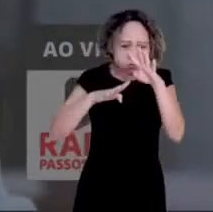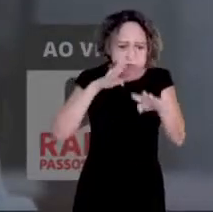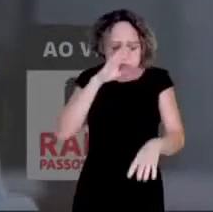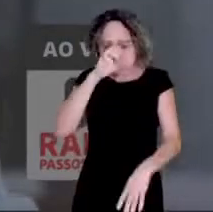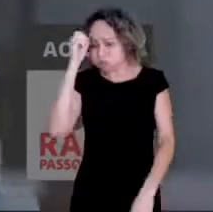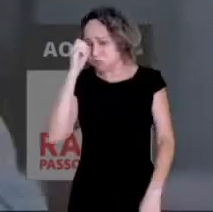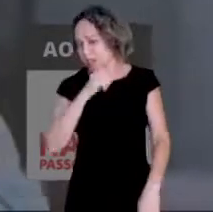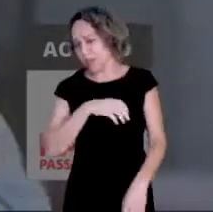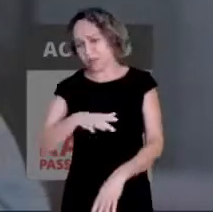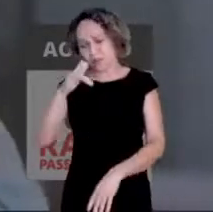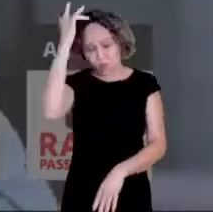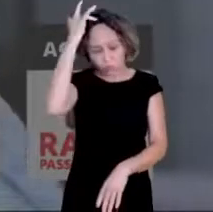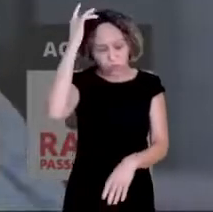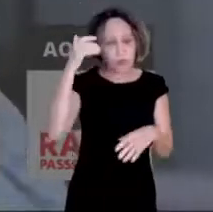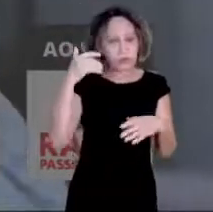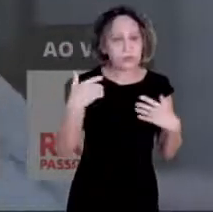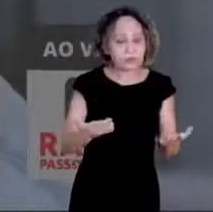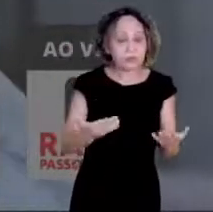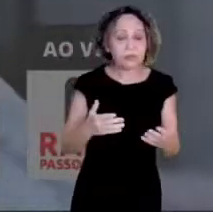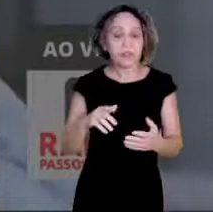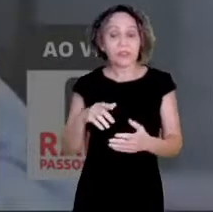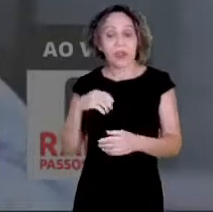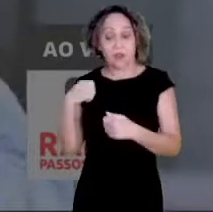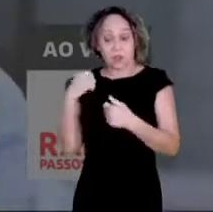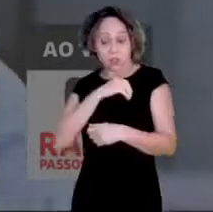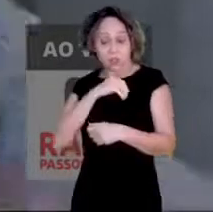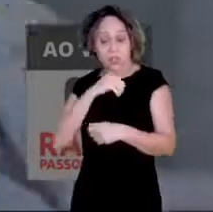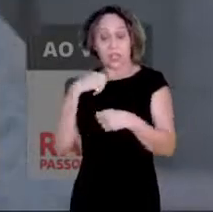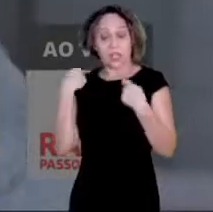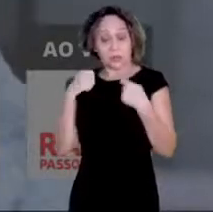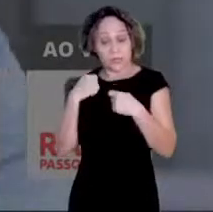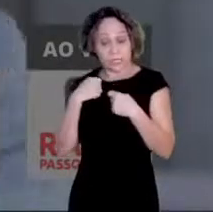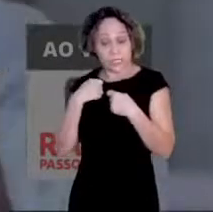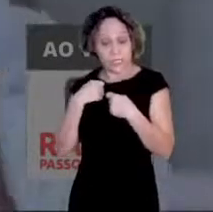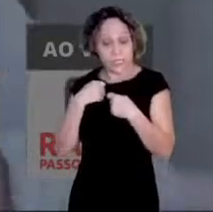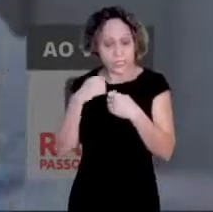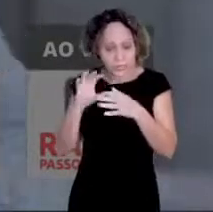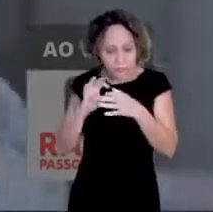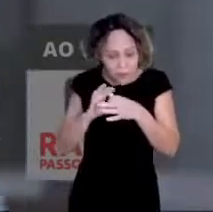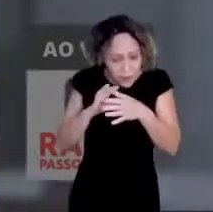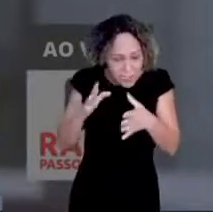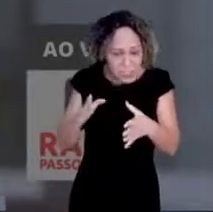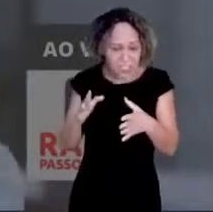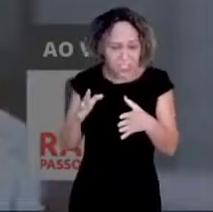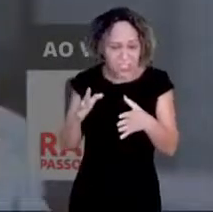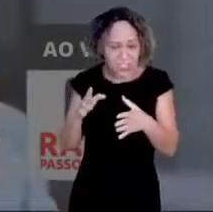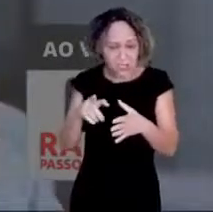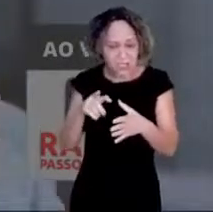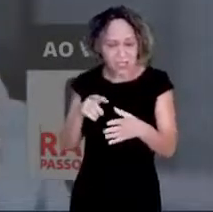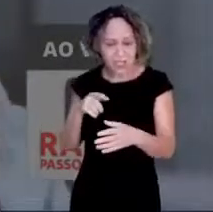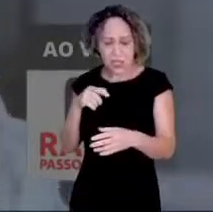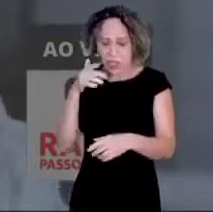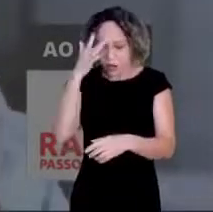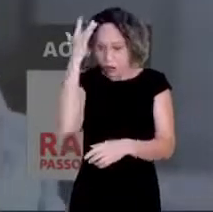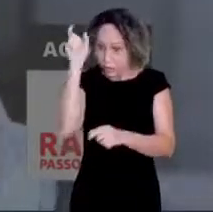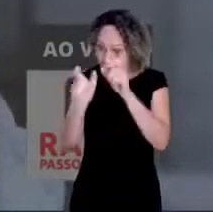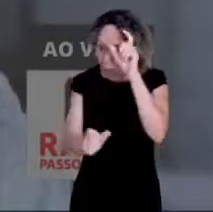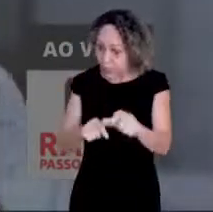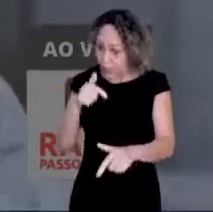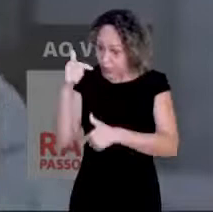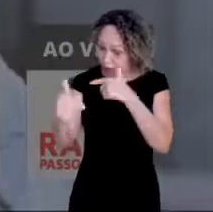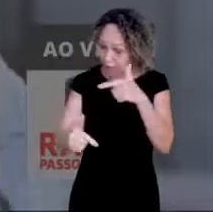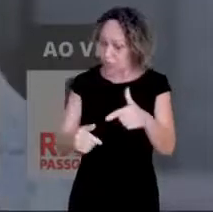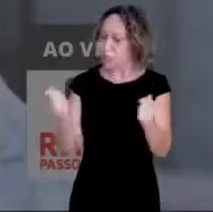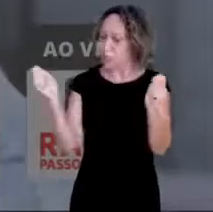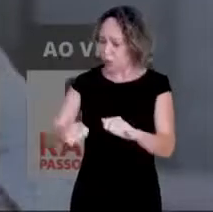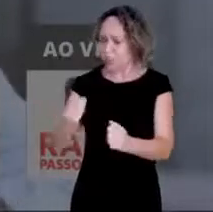Num país onde a pequena agricultura familiar já deu demonstração da sua competência, porque 70% do